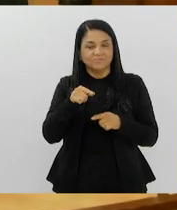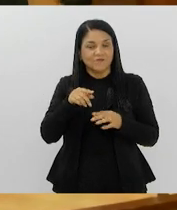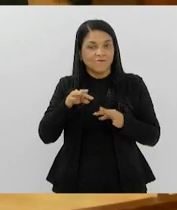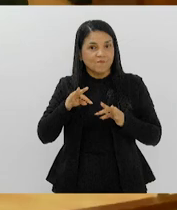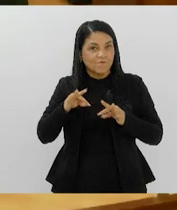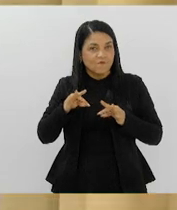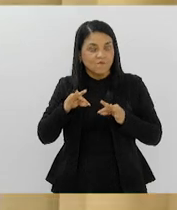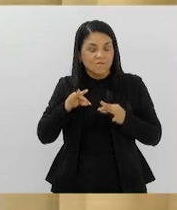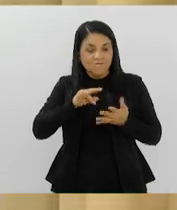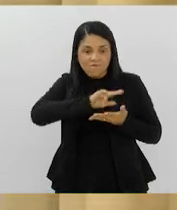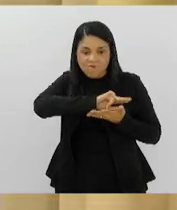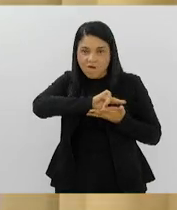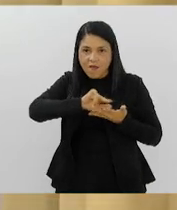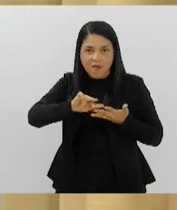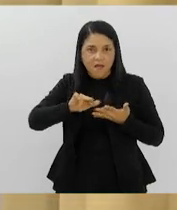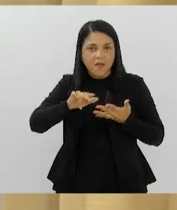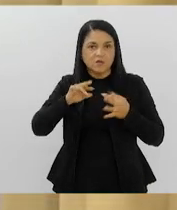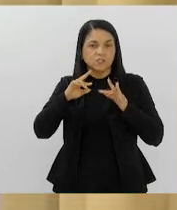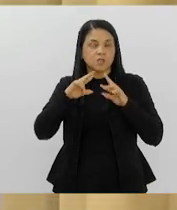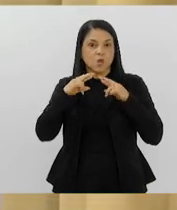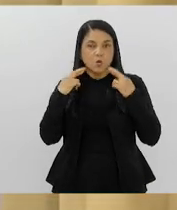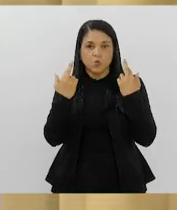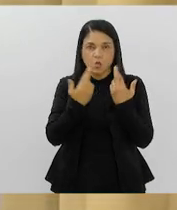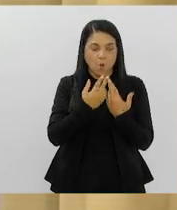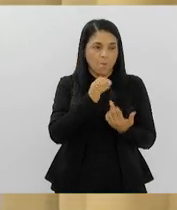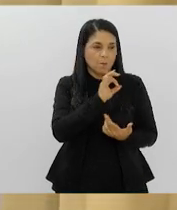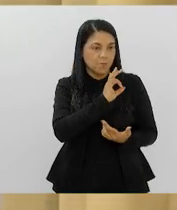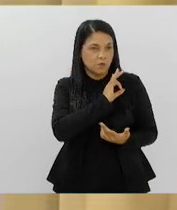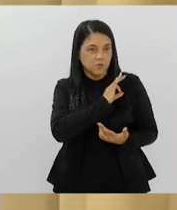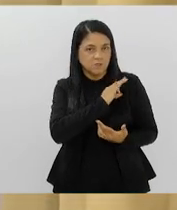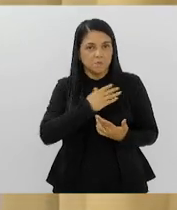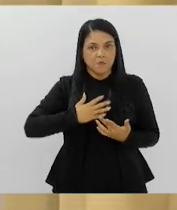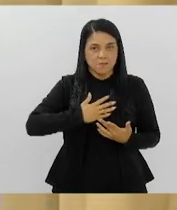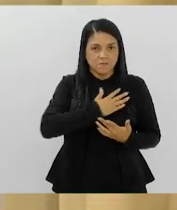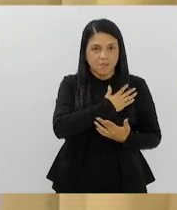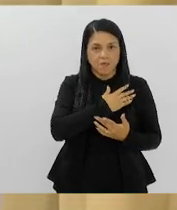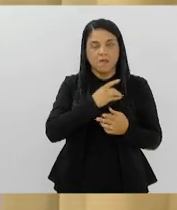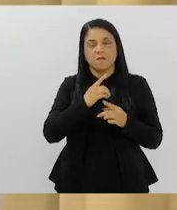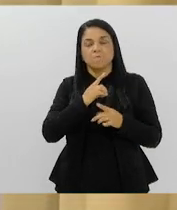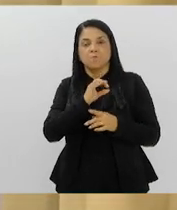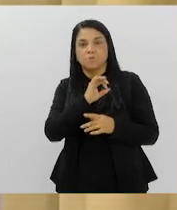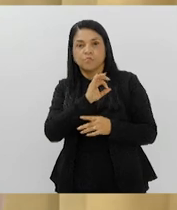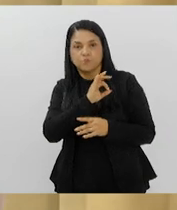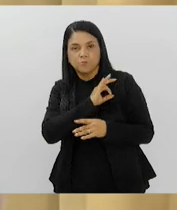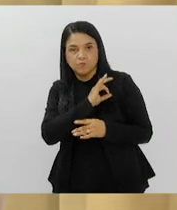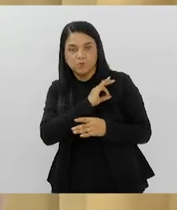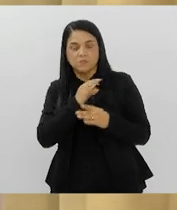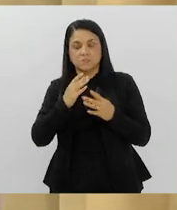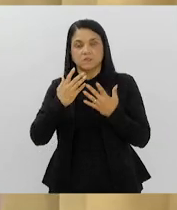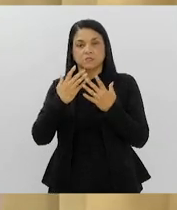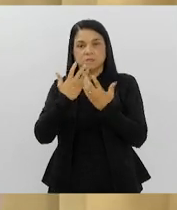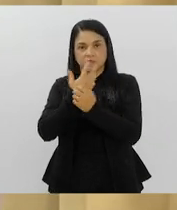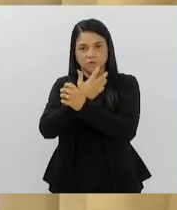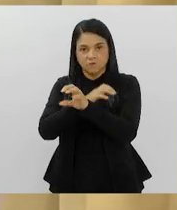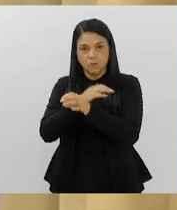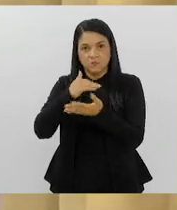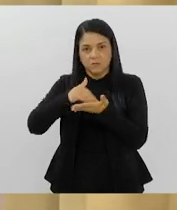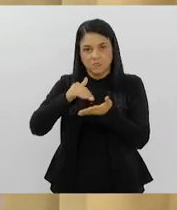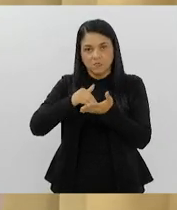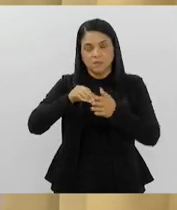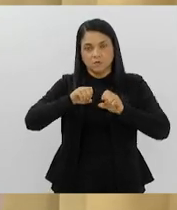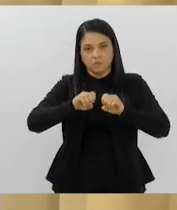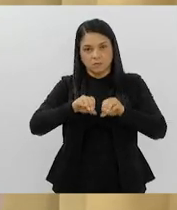reuniões entre Polícia Militar, Polícia Civil, Secretaria de Educação, Secretaria Municipal, há